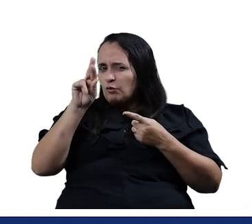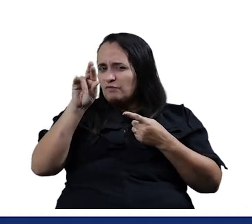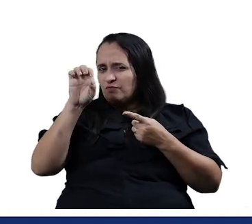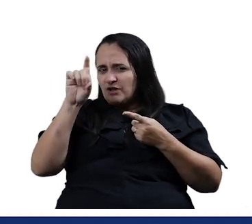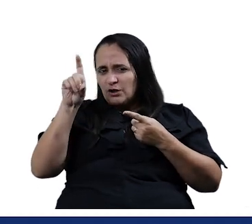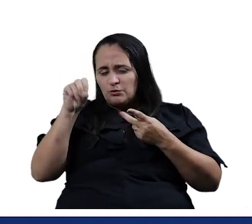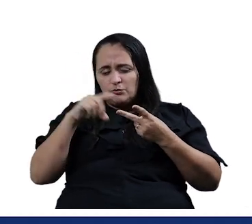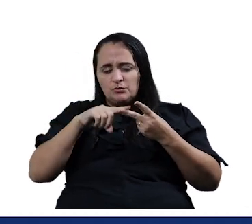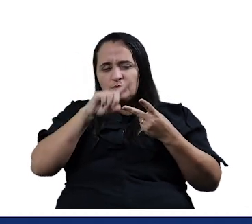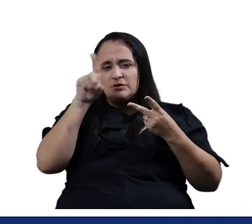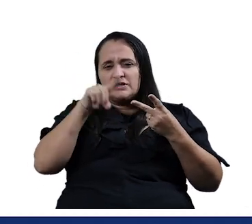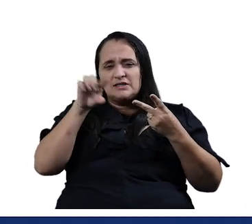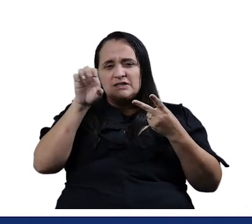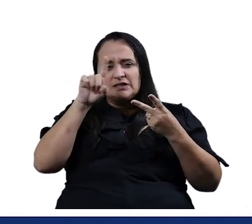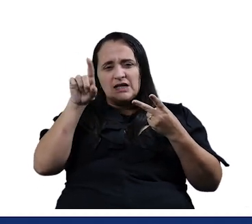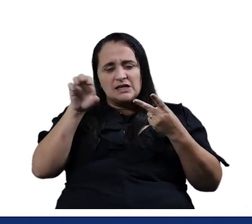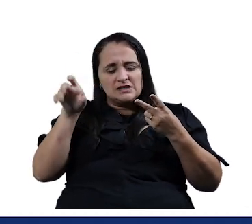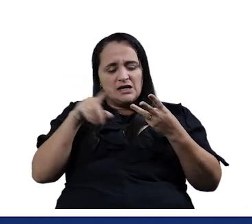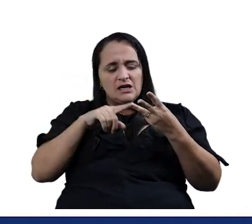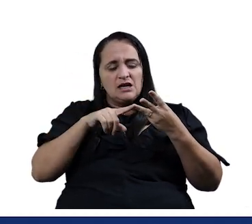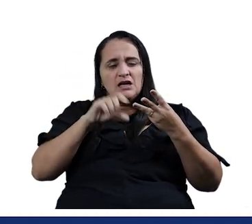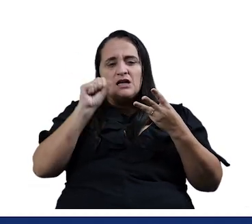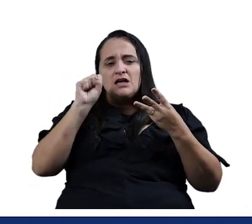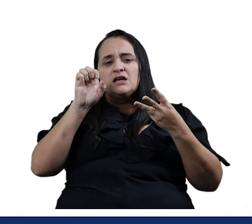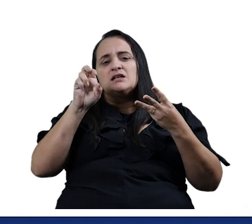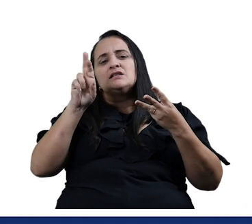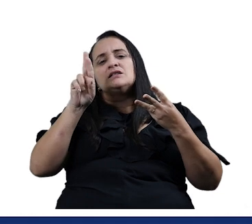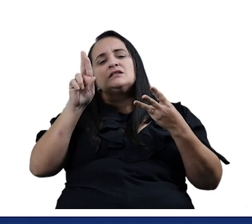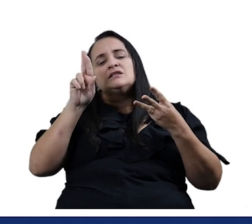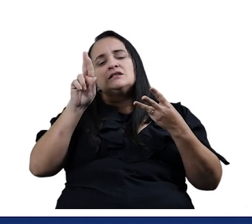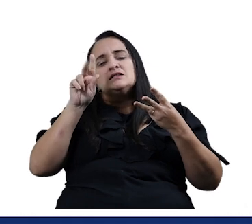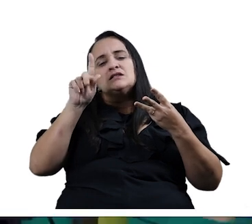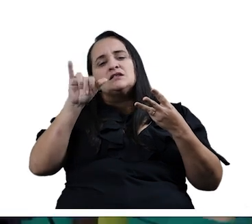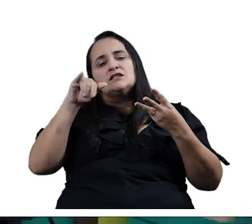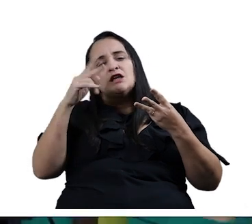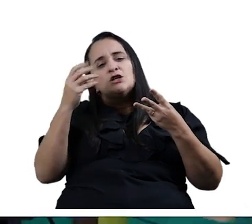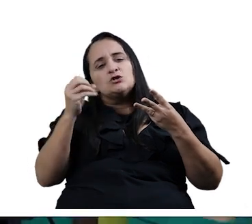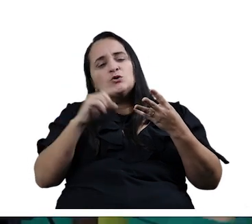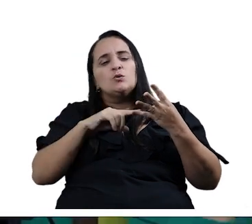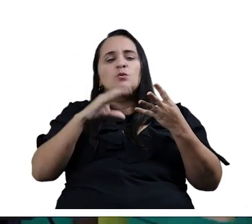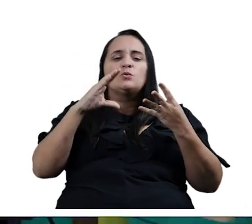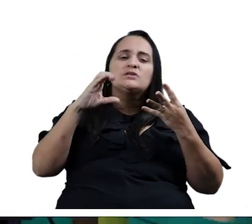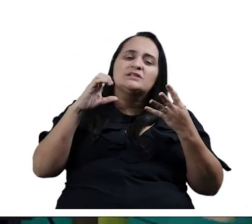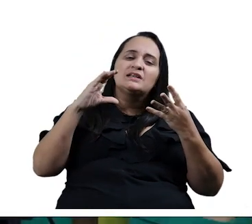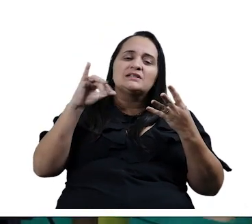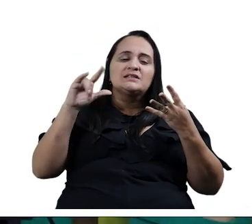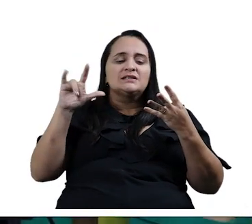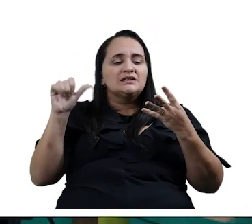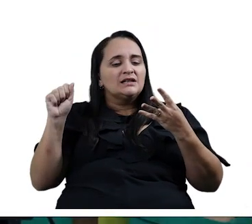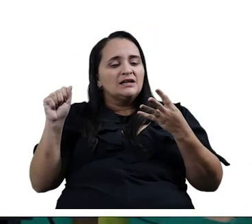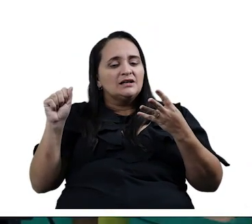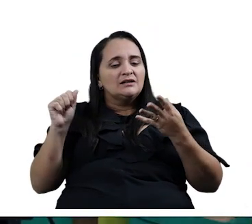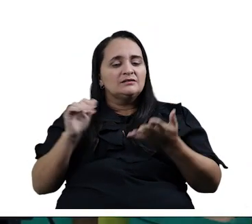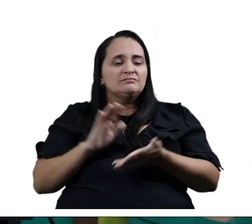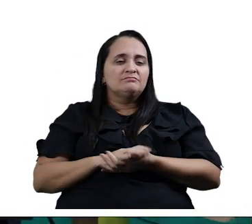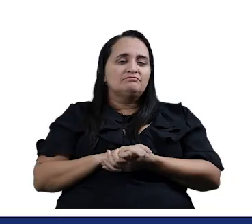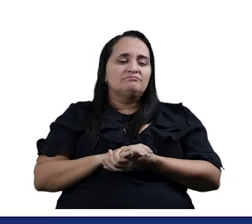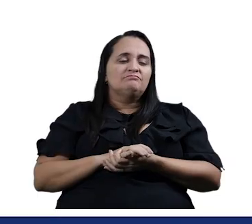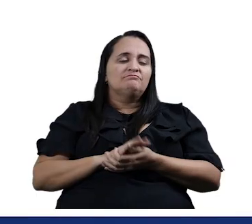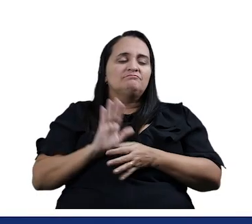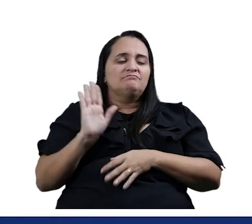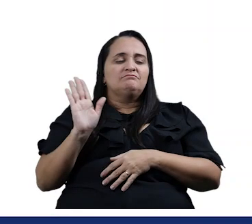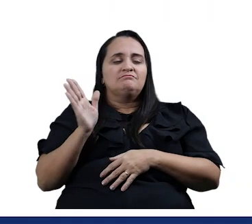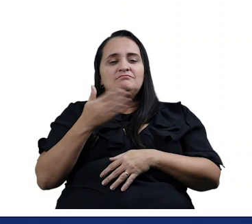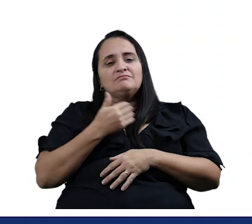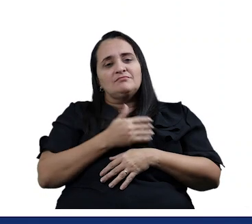Godofredo, Zezé, Serginho ou Cecília? Essa eu vou deixar passar porque sem querer eu dei a